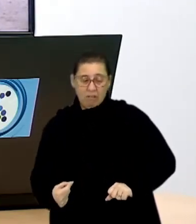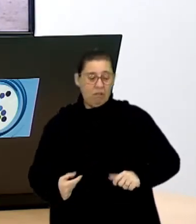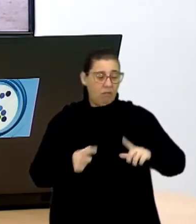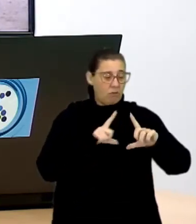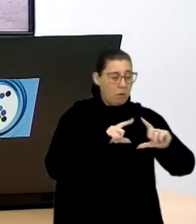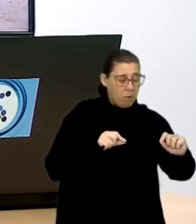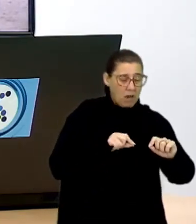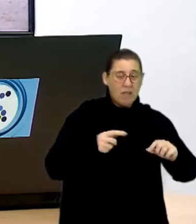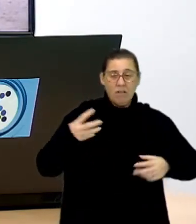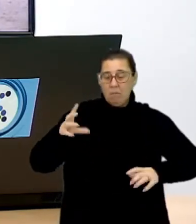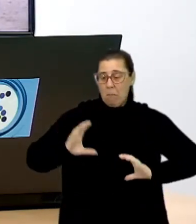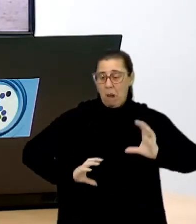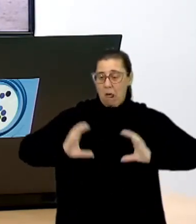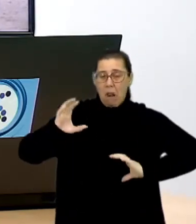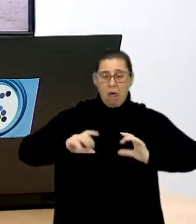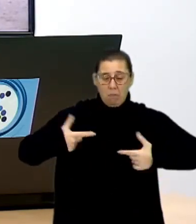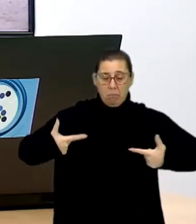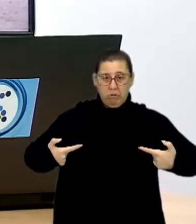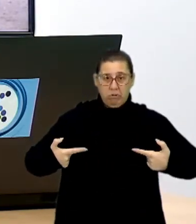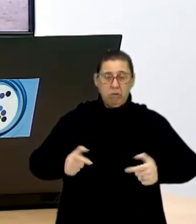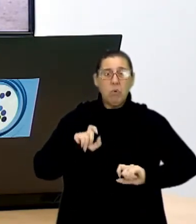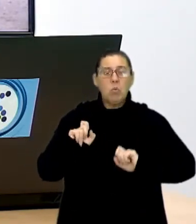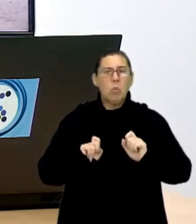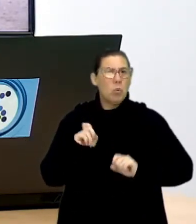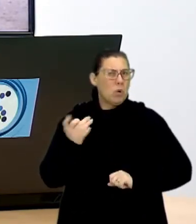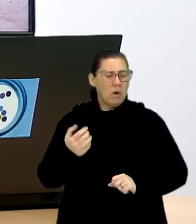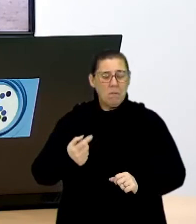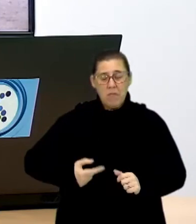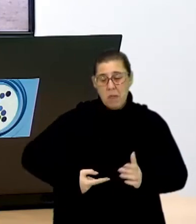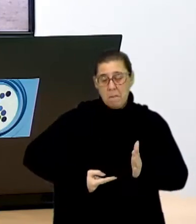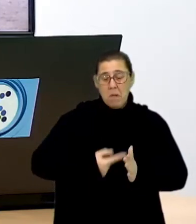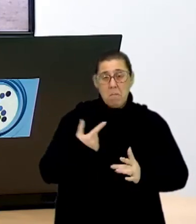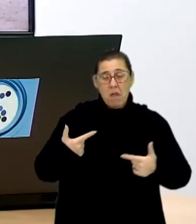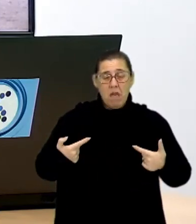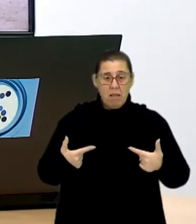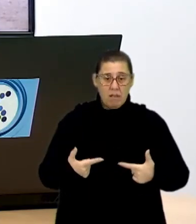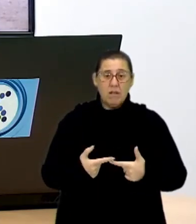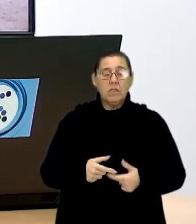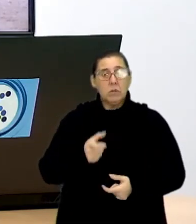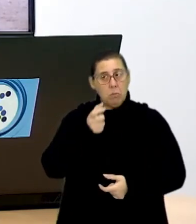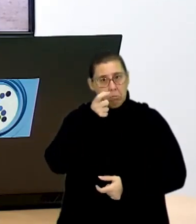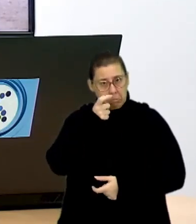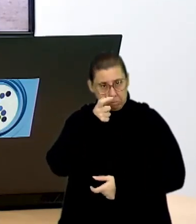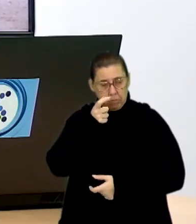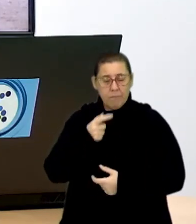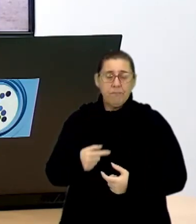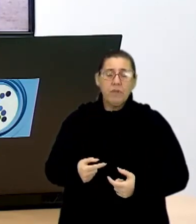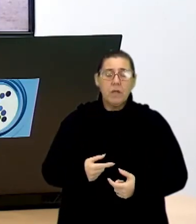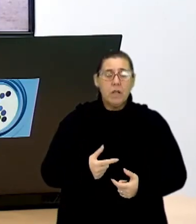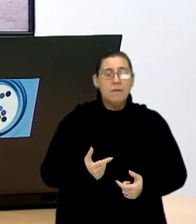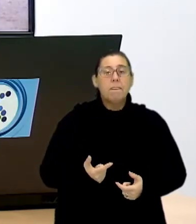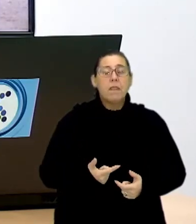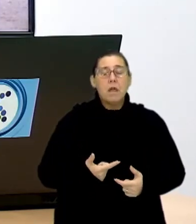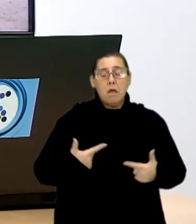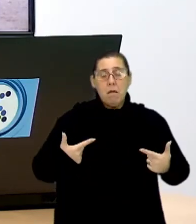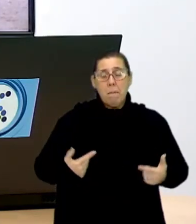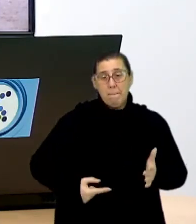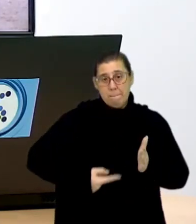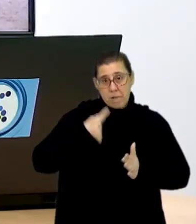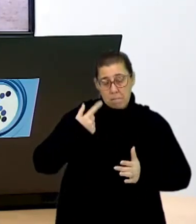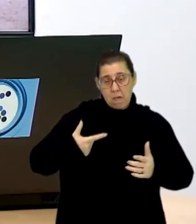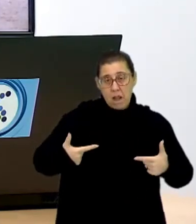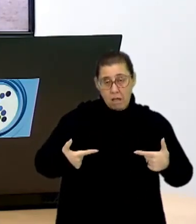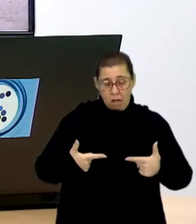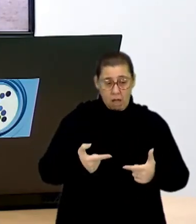povos. O que acontece? Depois da Primeira Guerra, esse contexto é bastante interessante, depois da Primeira Guerra Mundial, o Japão,